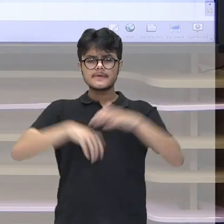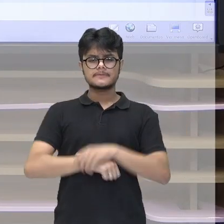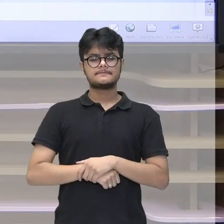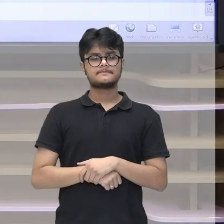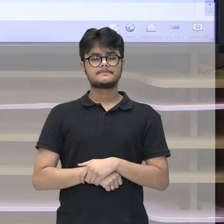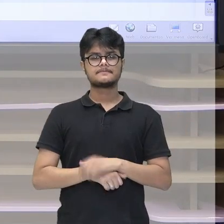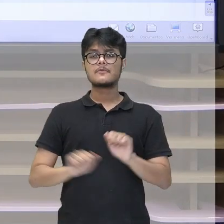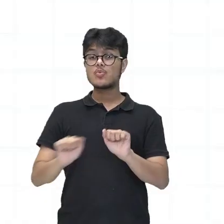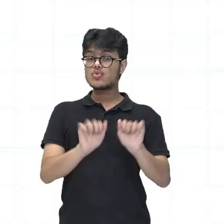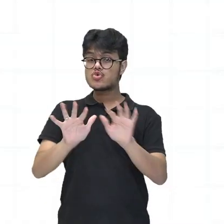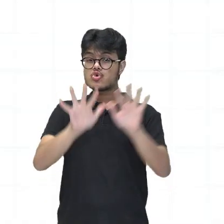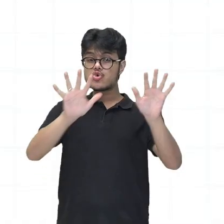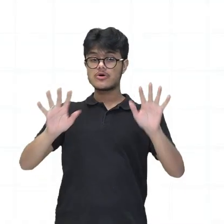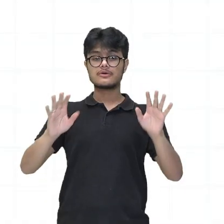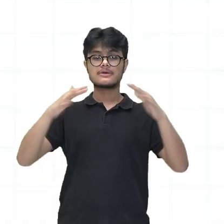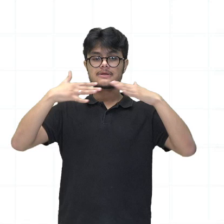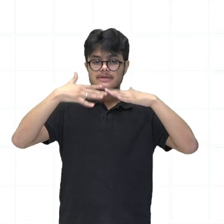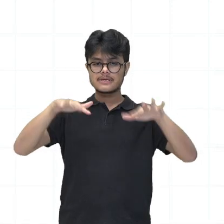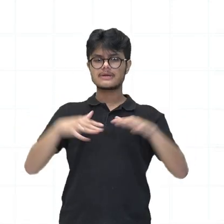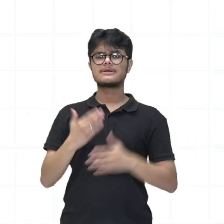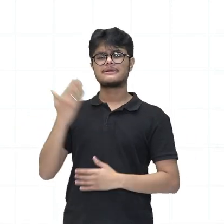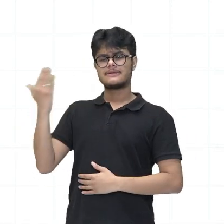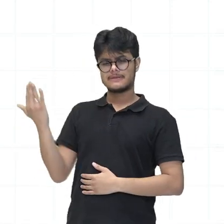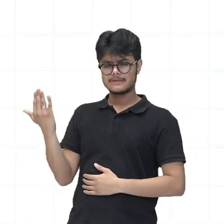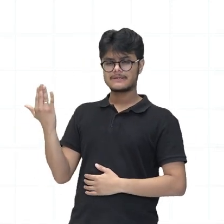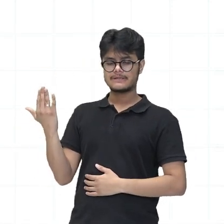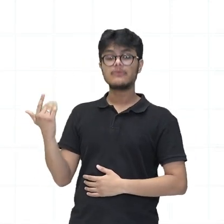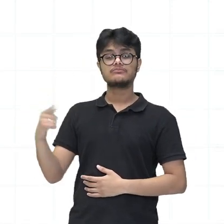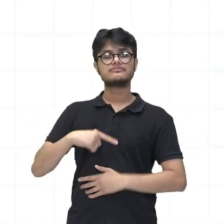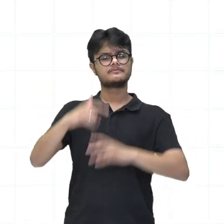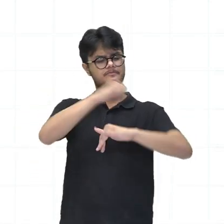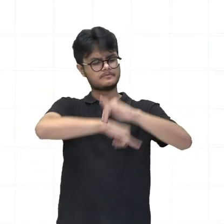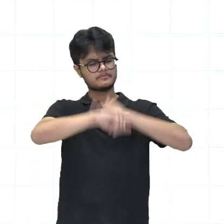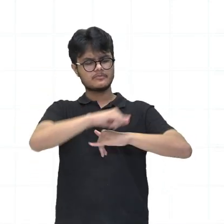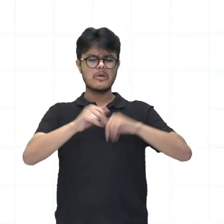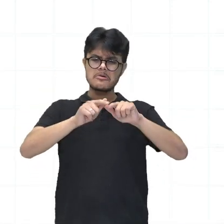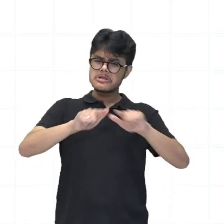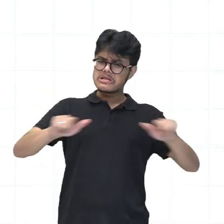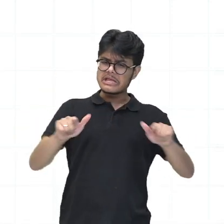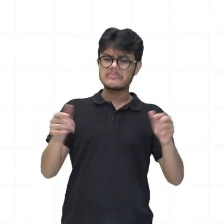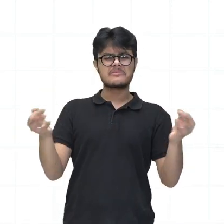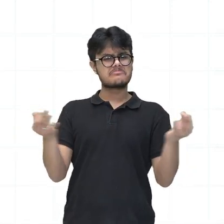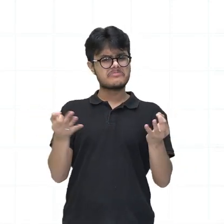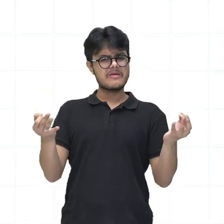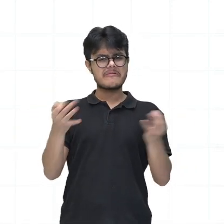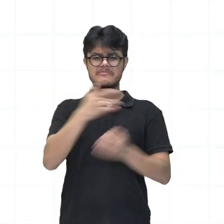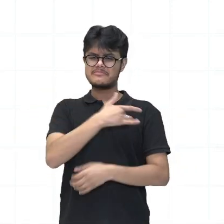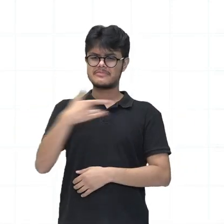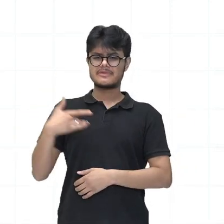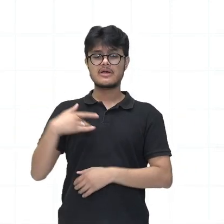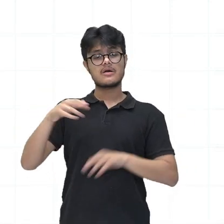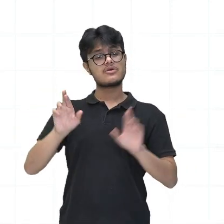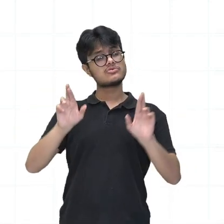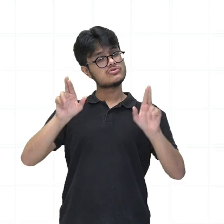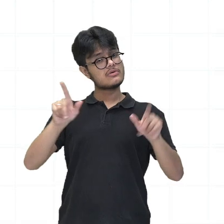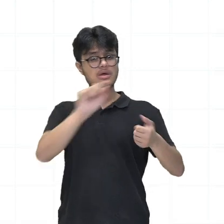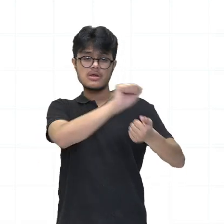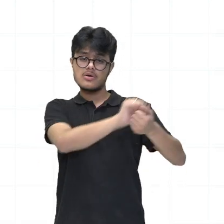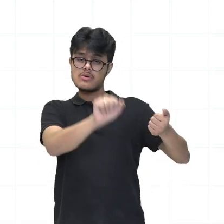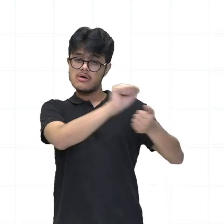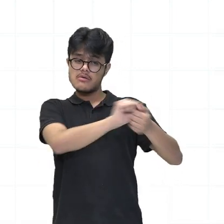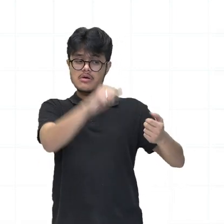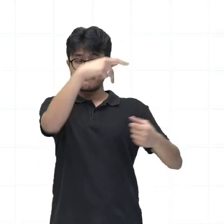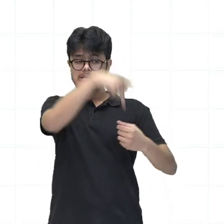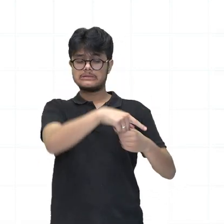gás natural é uma fonte de energia mais limpa em comparação com o carvão e o